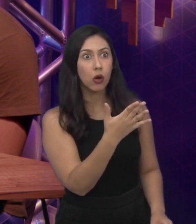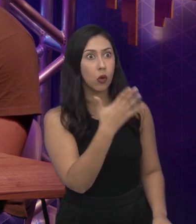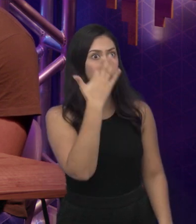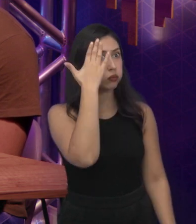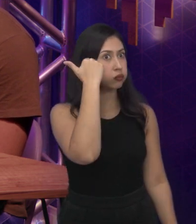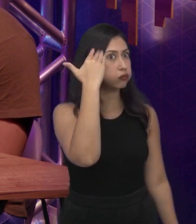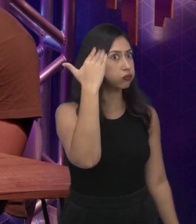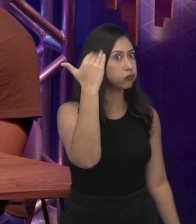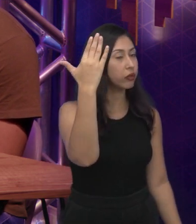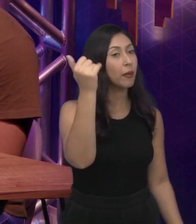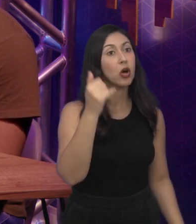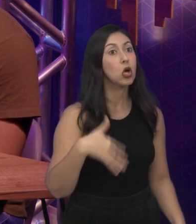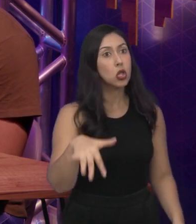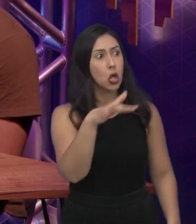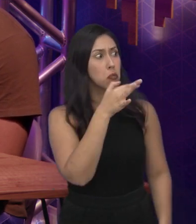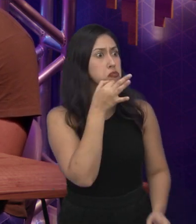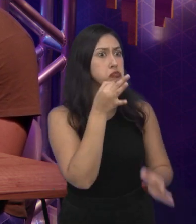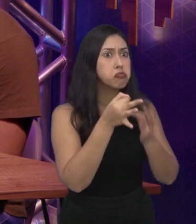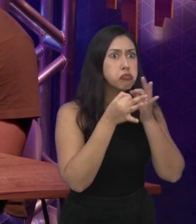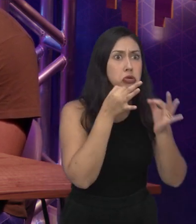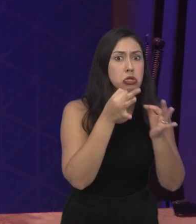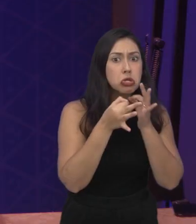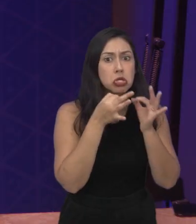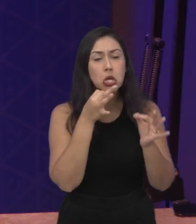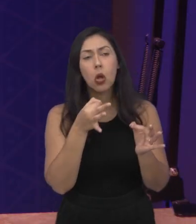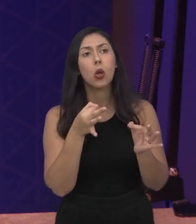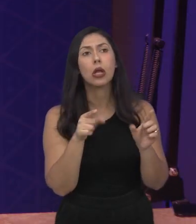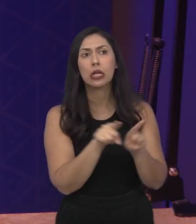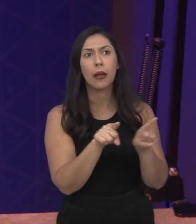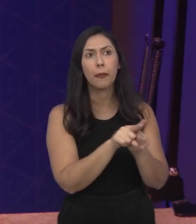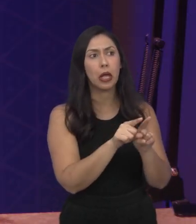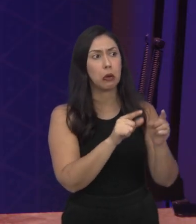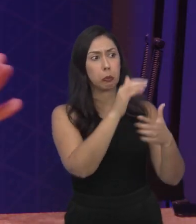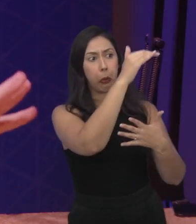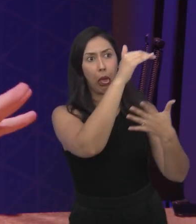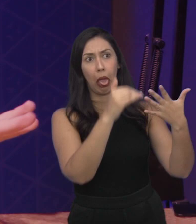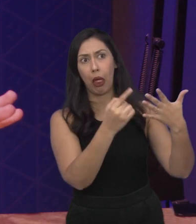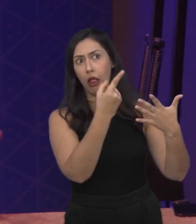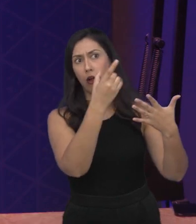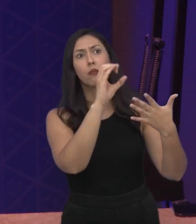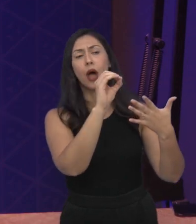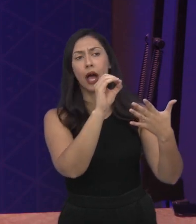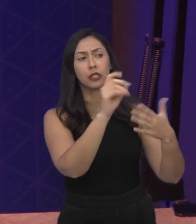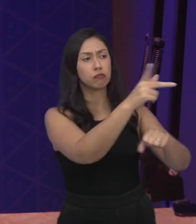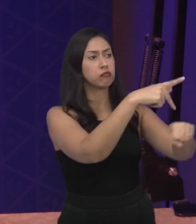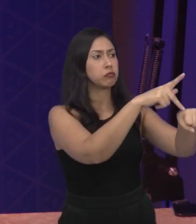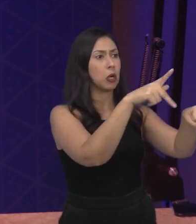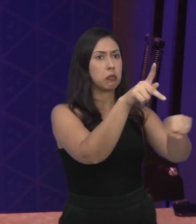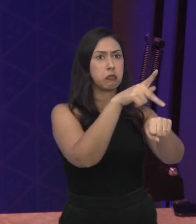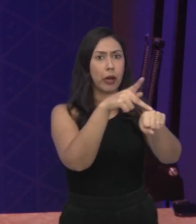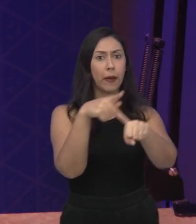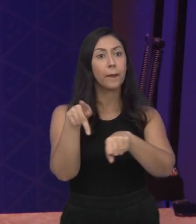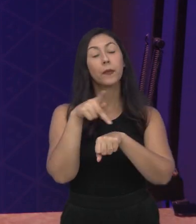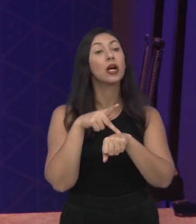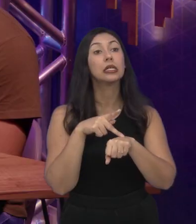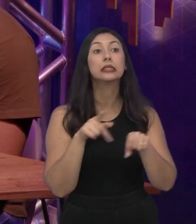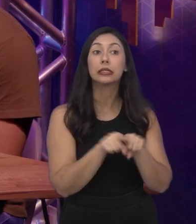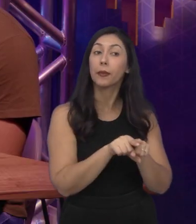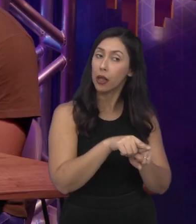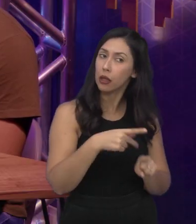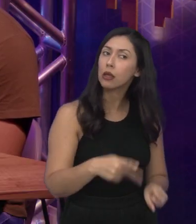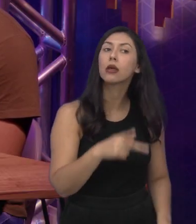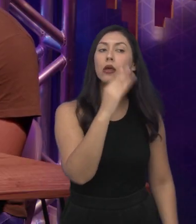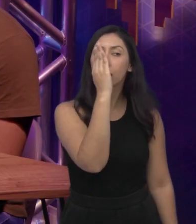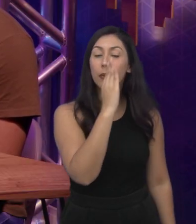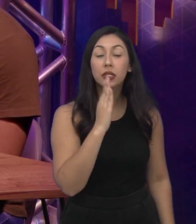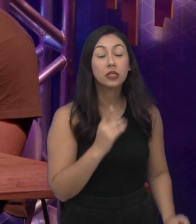bastante sucesso, né? Assistiu. Todo mundo comentava sobre esse filme, ele chegou a ficar lá nos top 10 de vários países diferentes, inclusive aqui